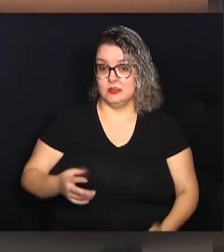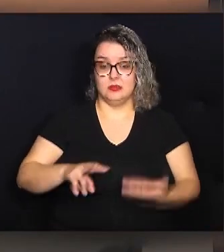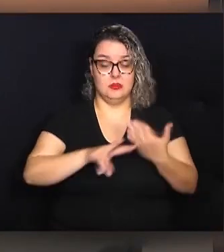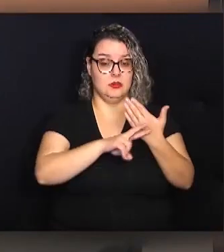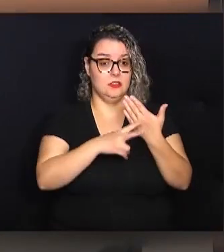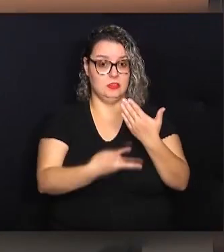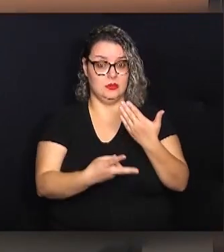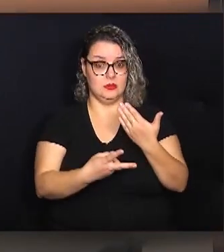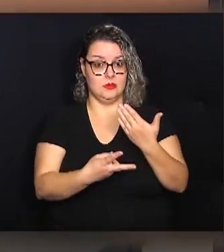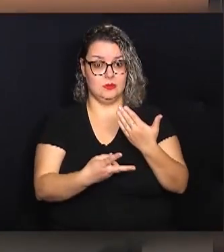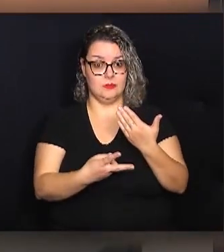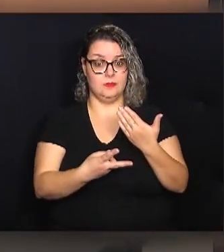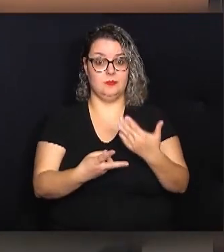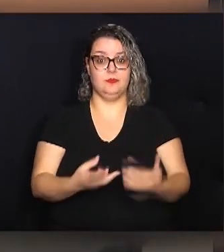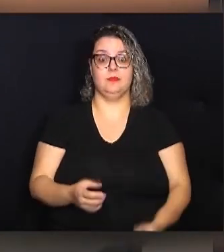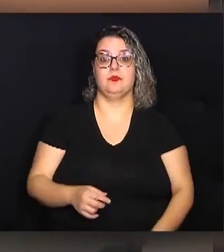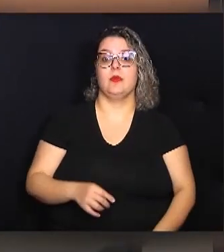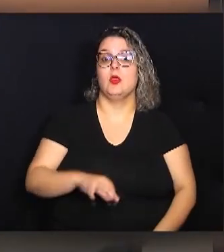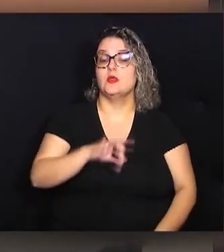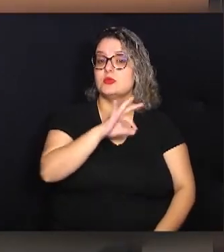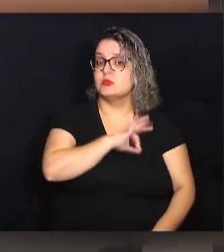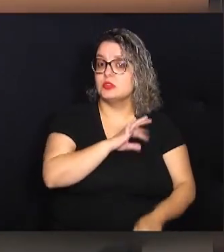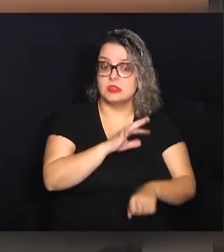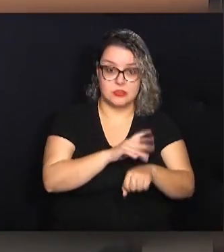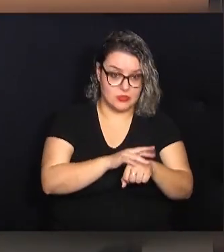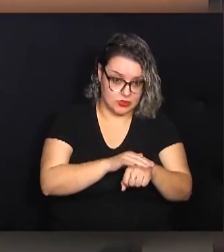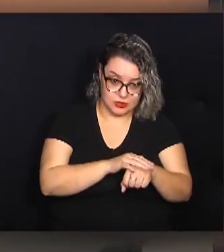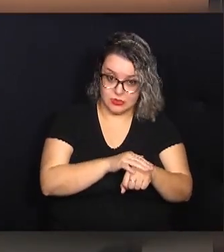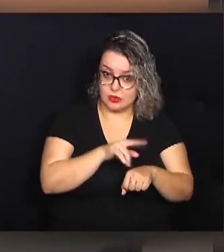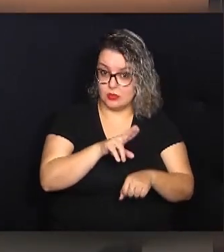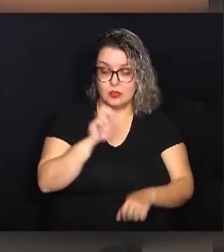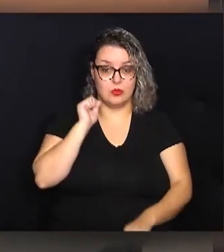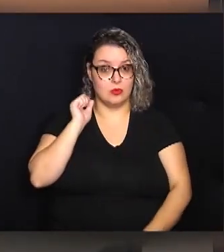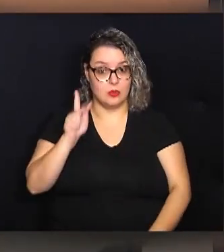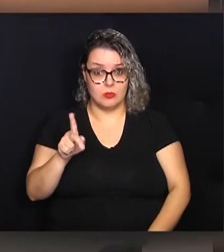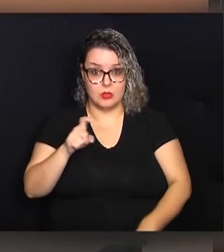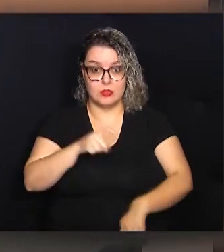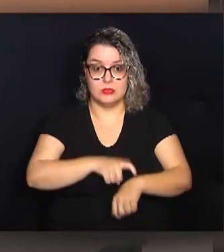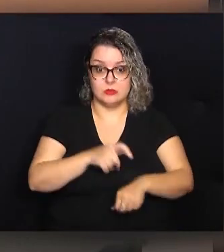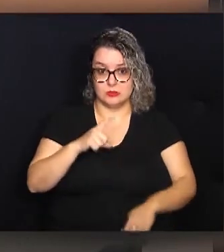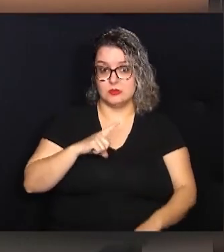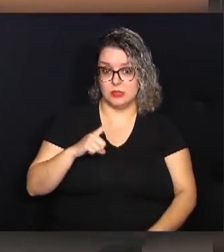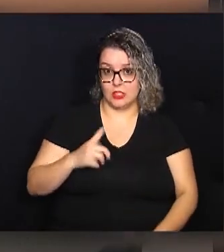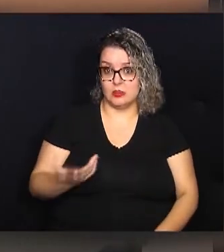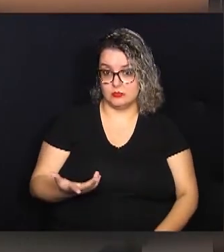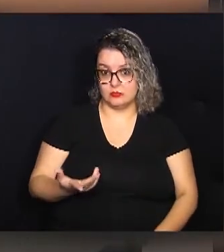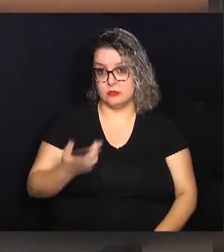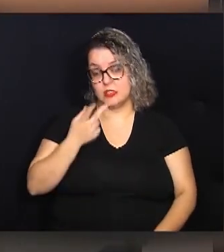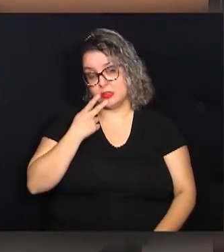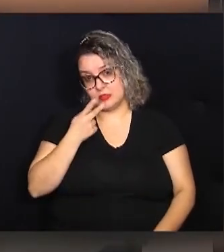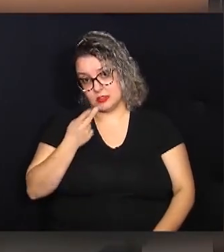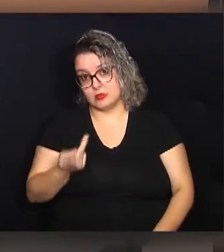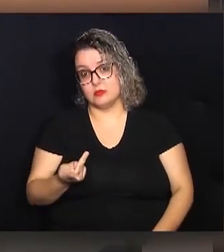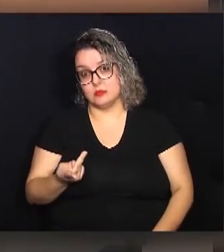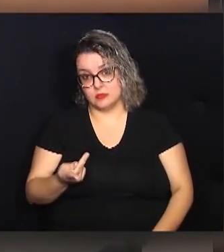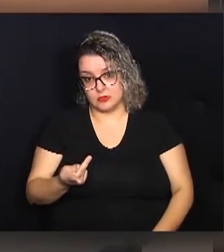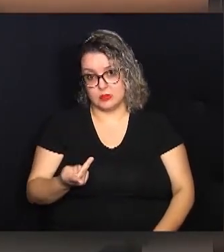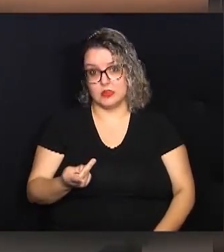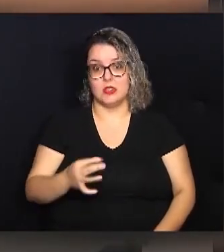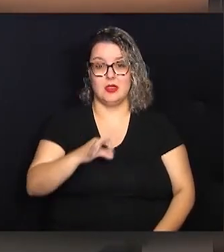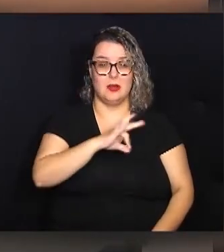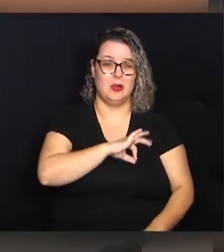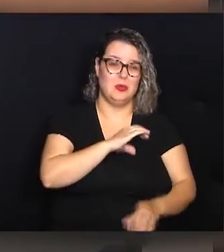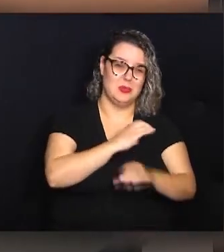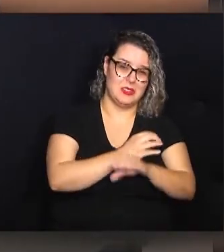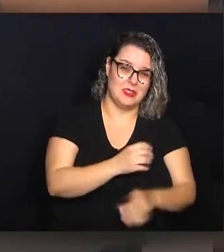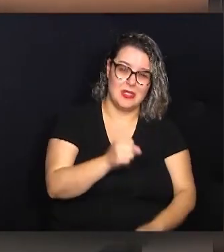policial civil vai ficar doente, ou ele vai se aposentar quando ele tem tempo, e nós temos diga-se de passagem, nossa Polícia Civil está velha.